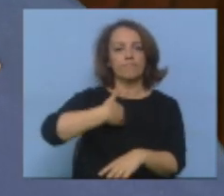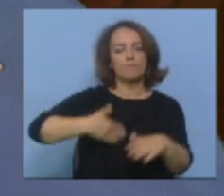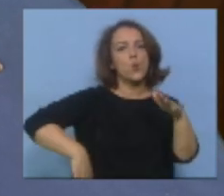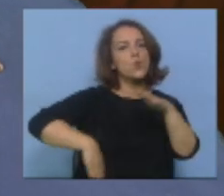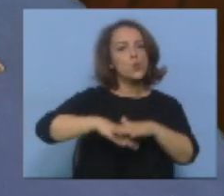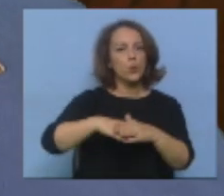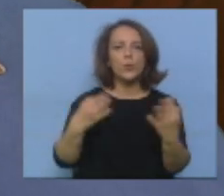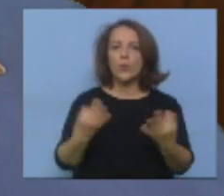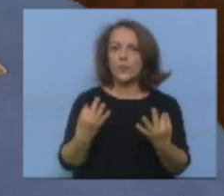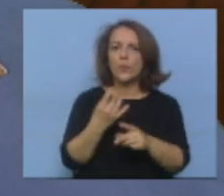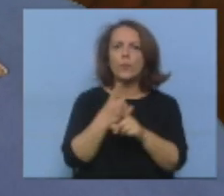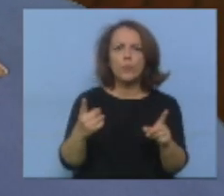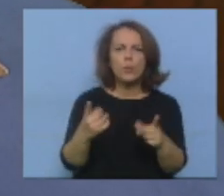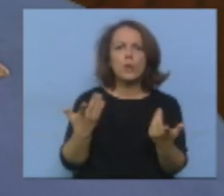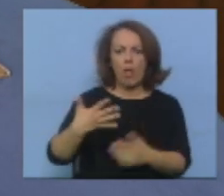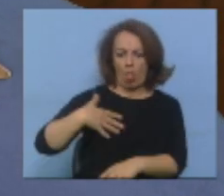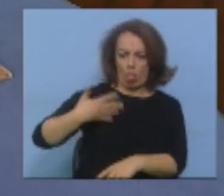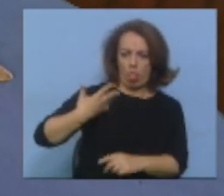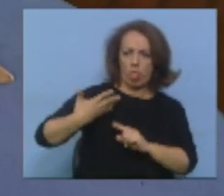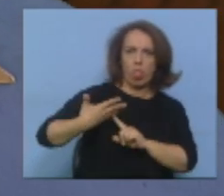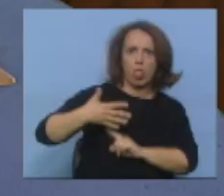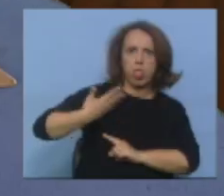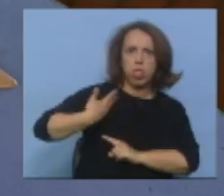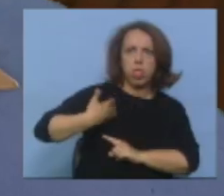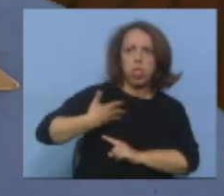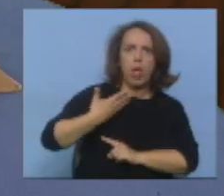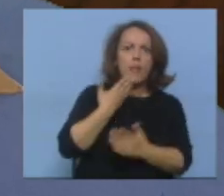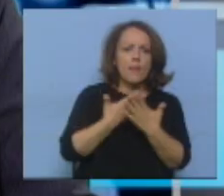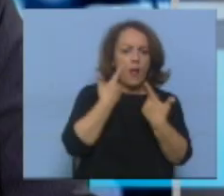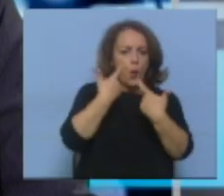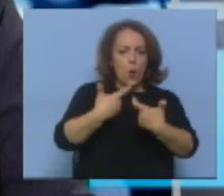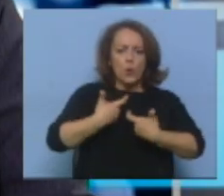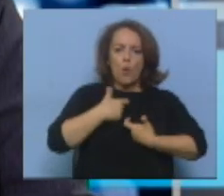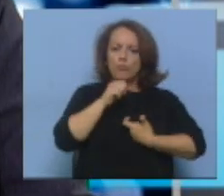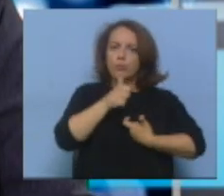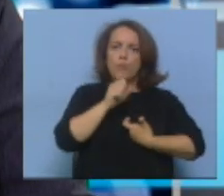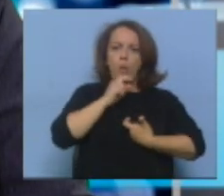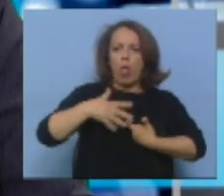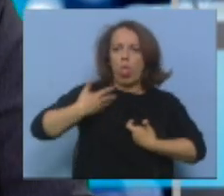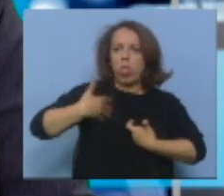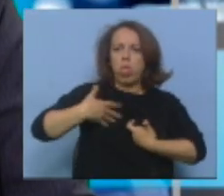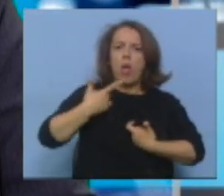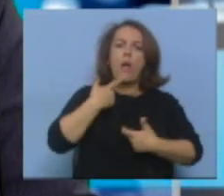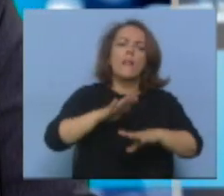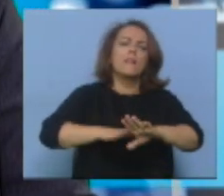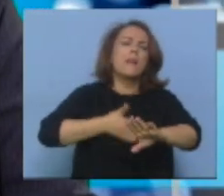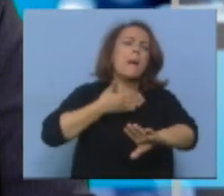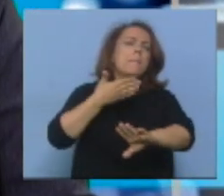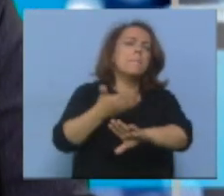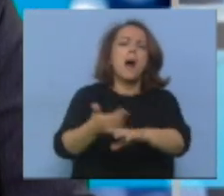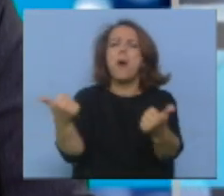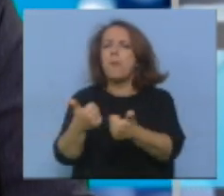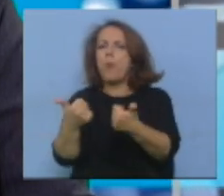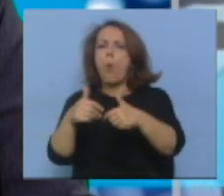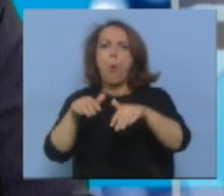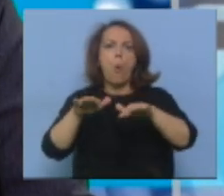o medo no ser humano é uma coisa incontrolável, pode dar para excessos de generosidade, mas pode dar